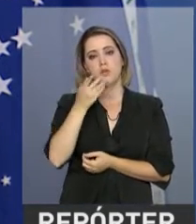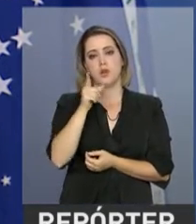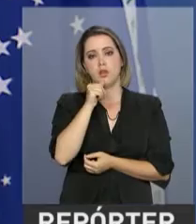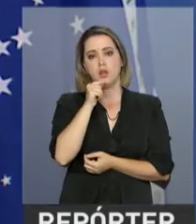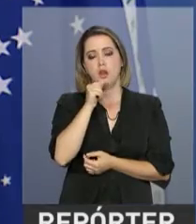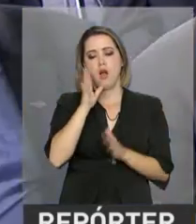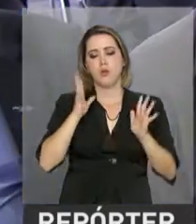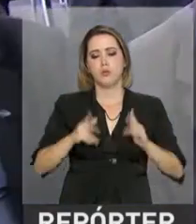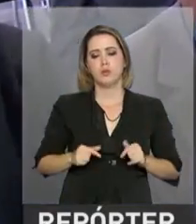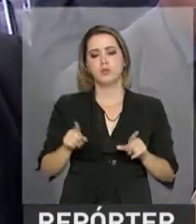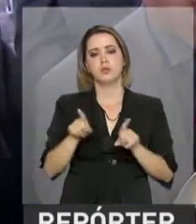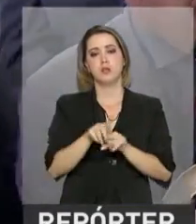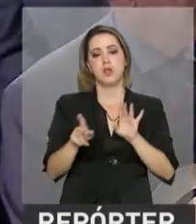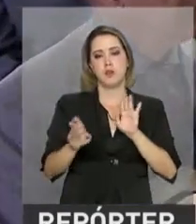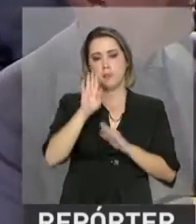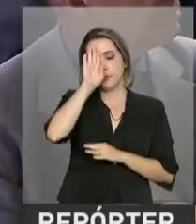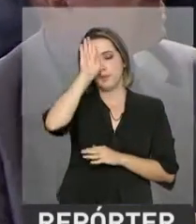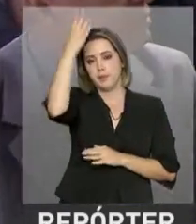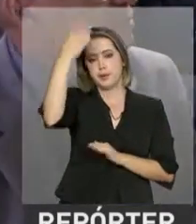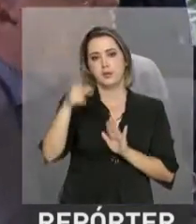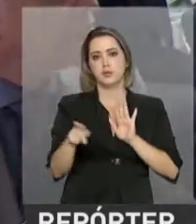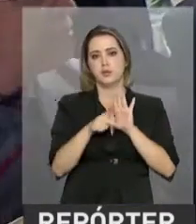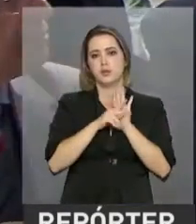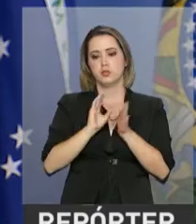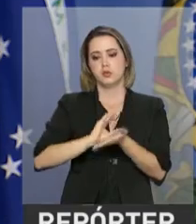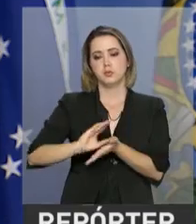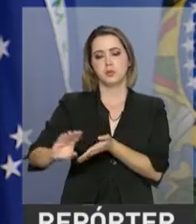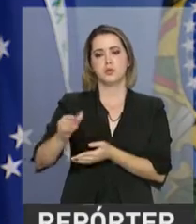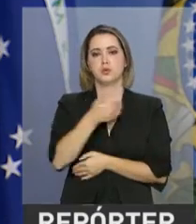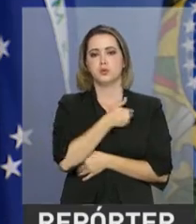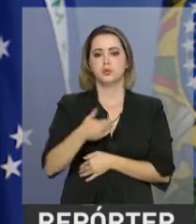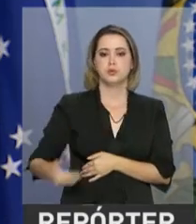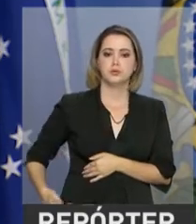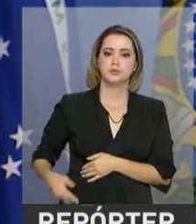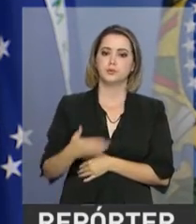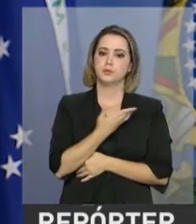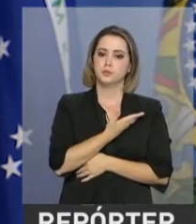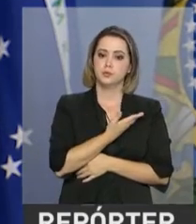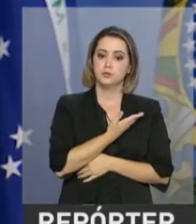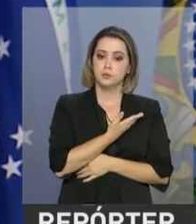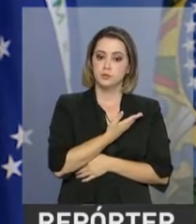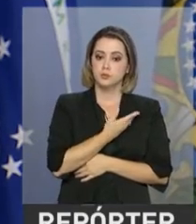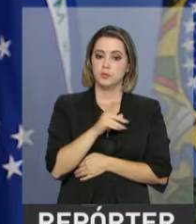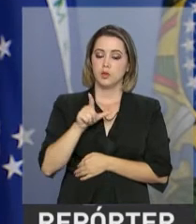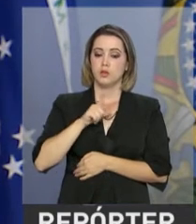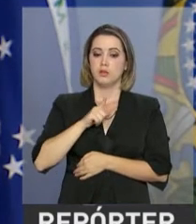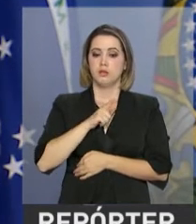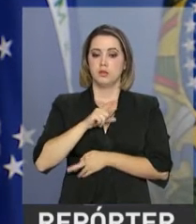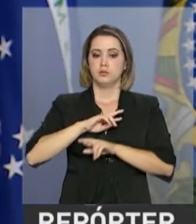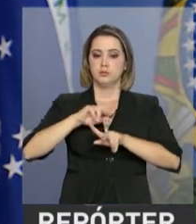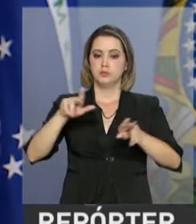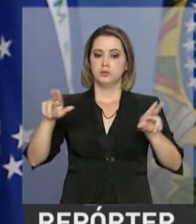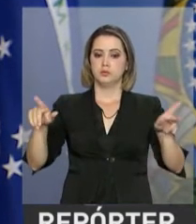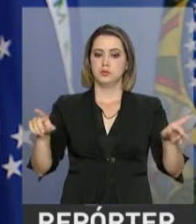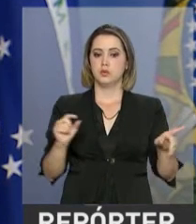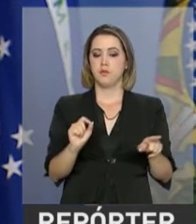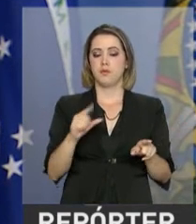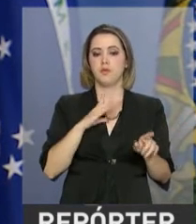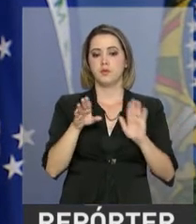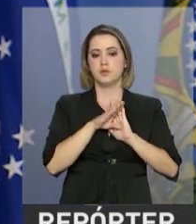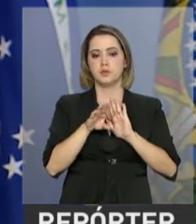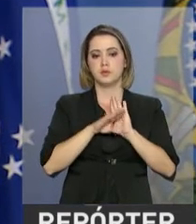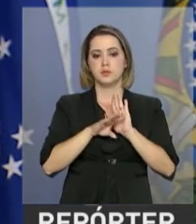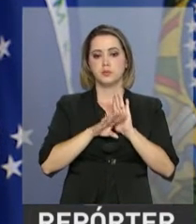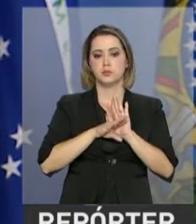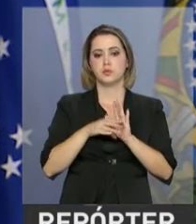água e saneamento são prioridades do governo federal temos olhado os projetos para distribuição de água que estão com o cronograma em